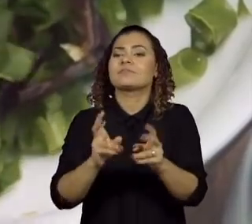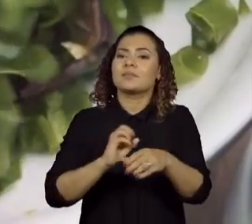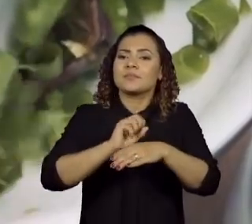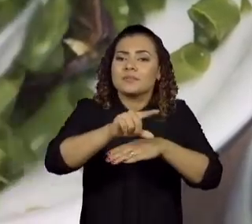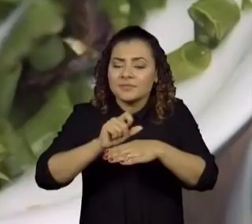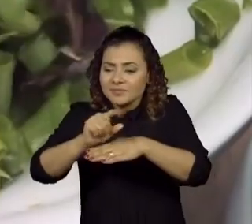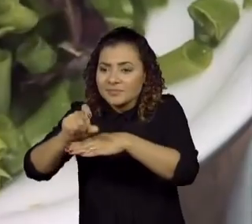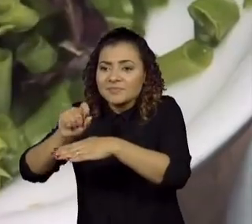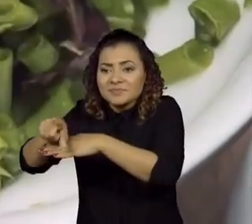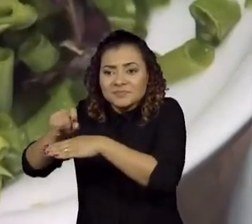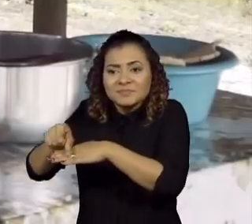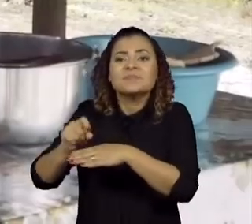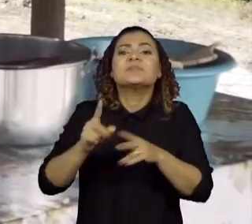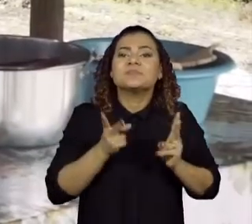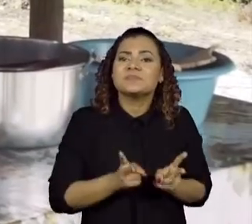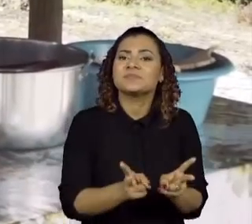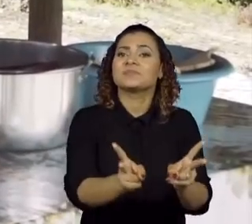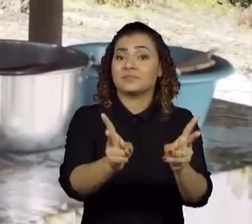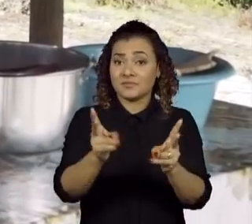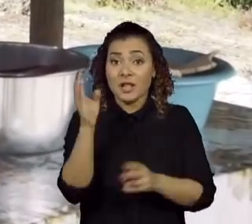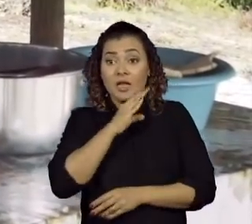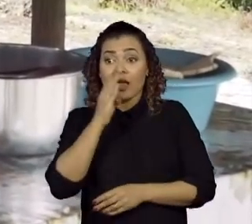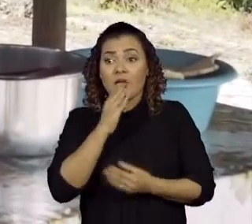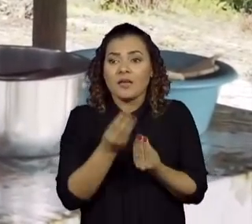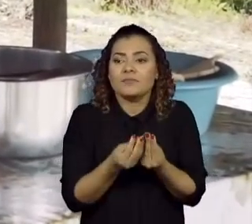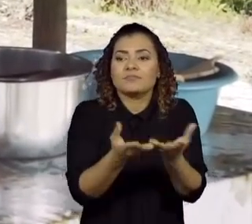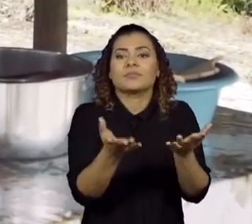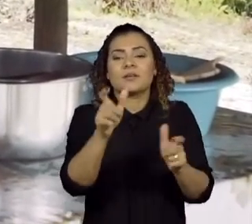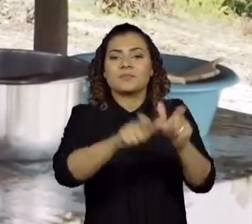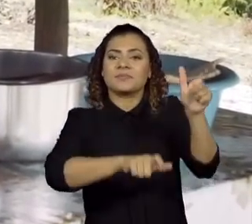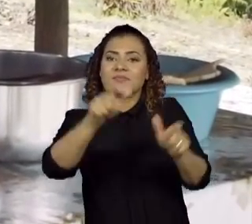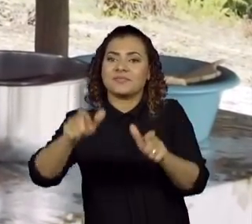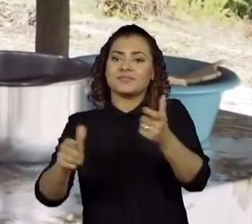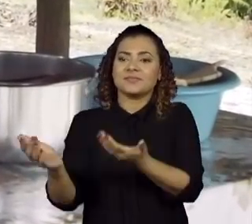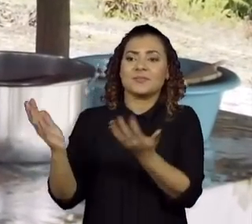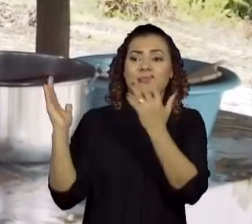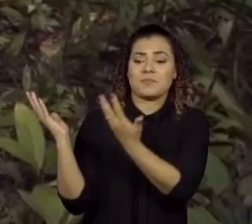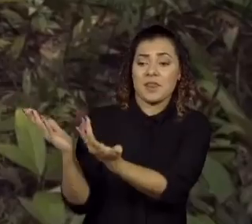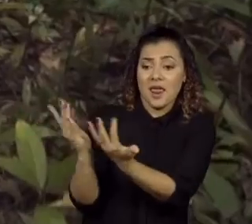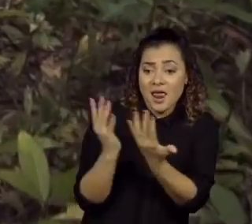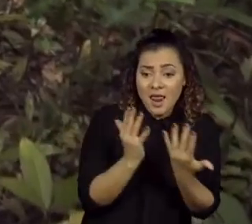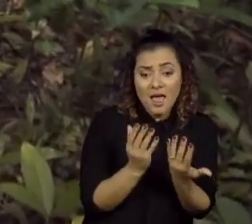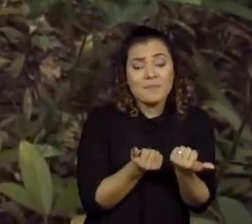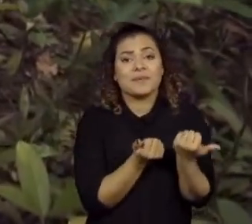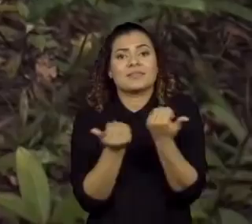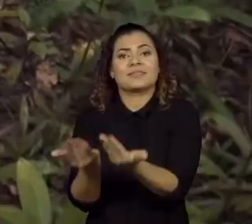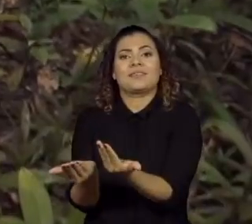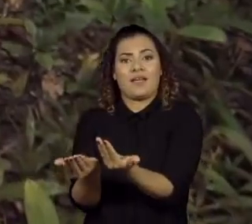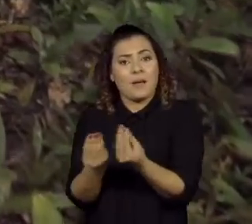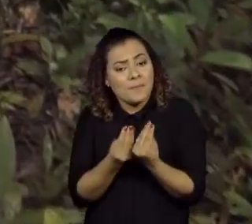kaseta na hawani nete wa ma photo wa na riu na wa kichina petaka.